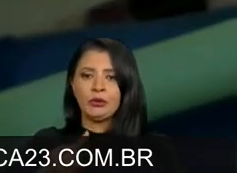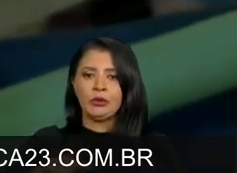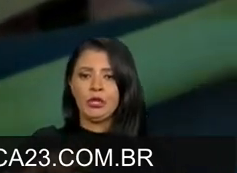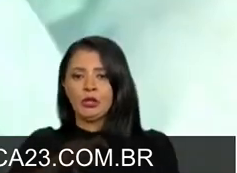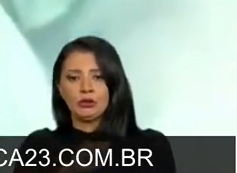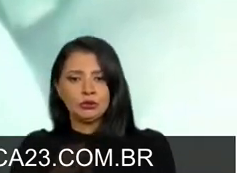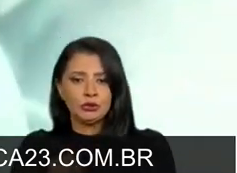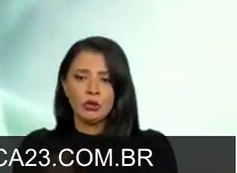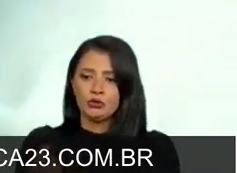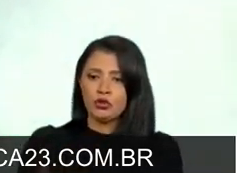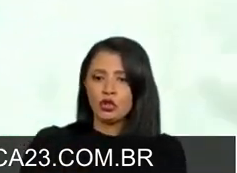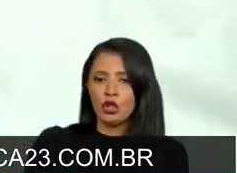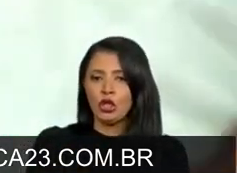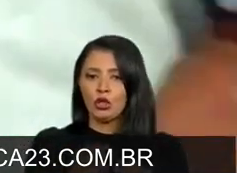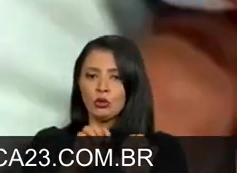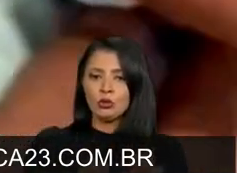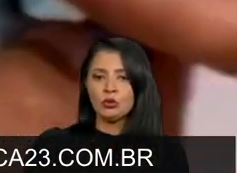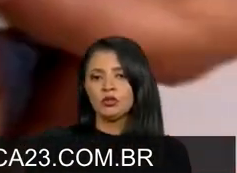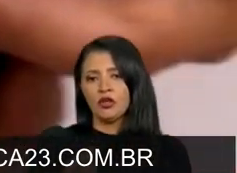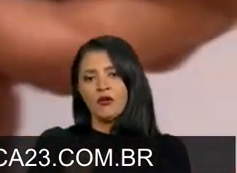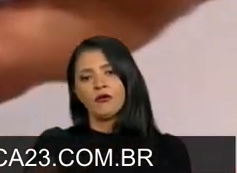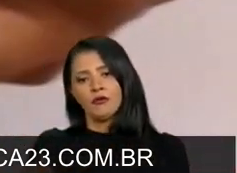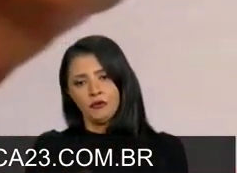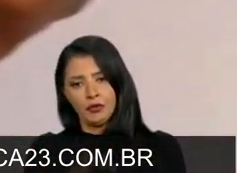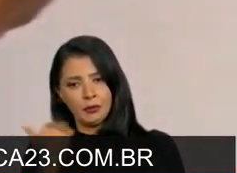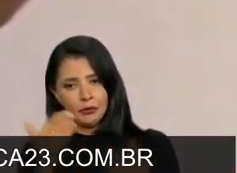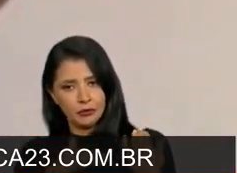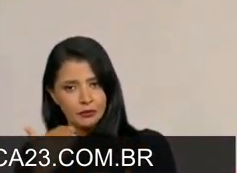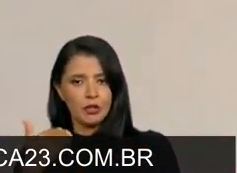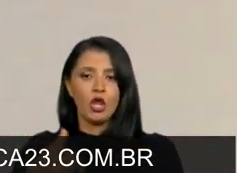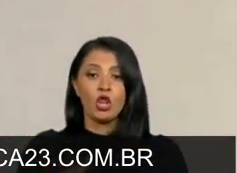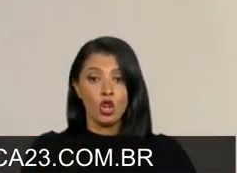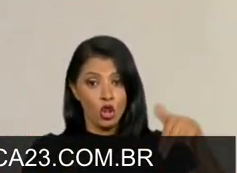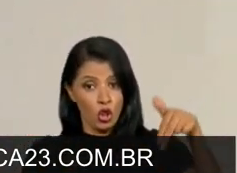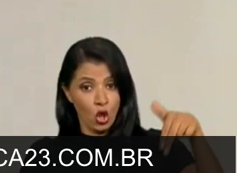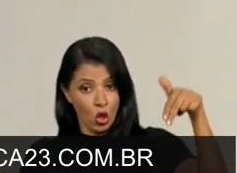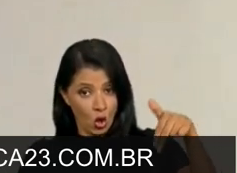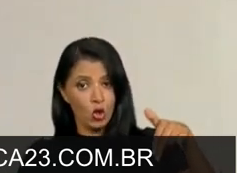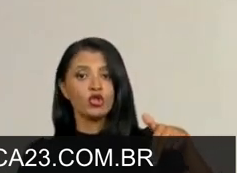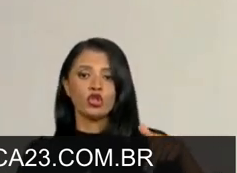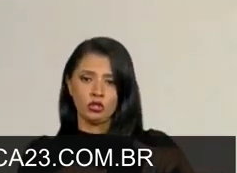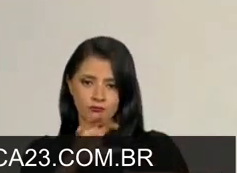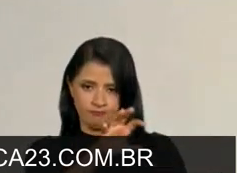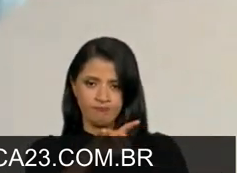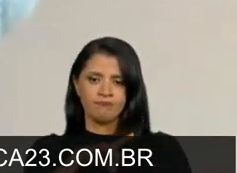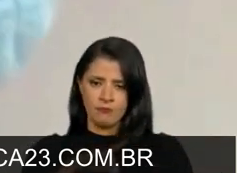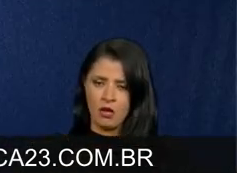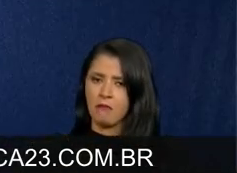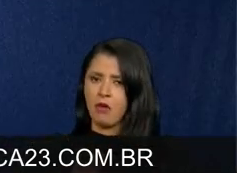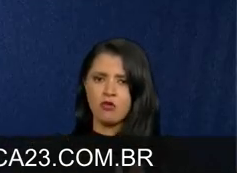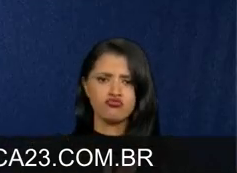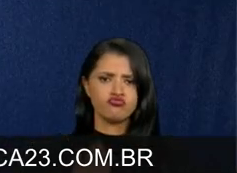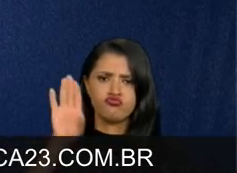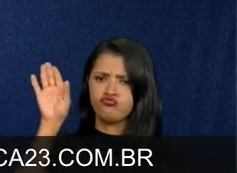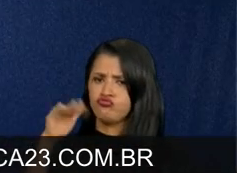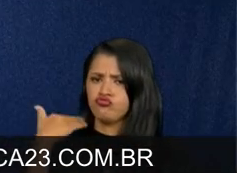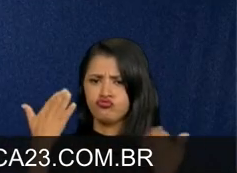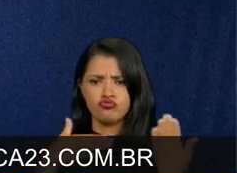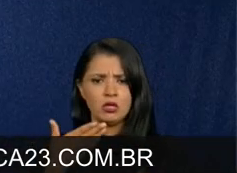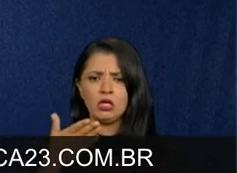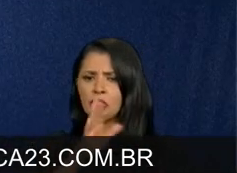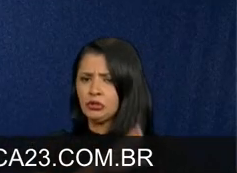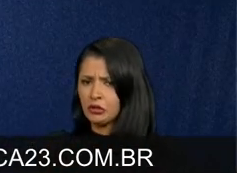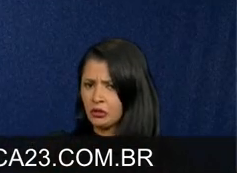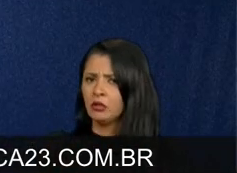socioeconômicas, estruturais, fazem com que a mortalidade no norte do país seja bastante elevada ainda, né?